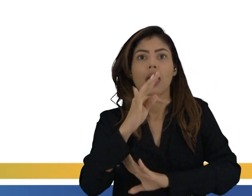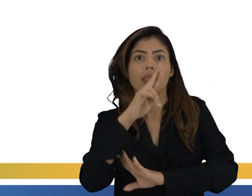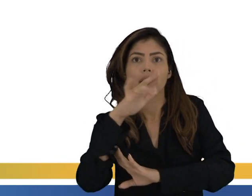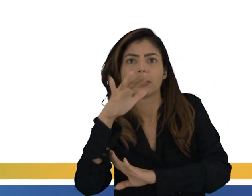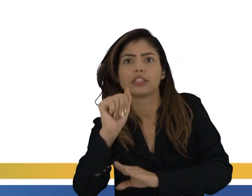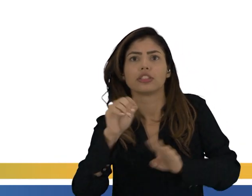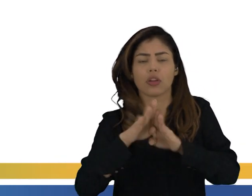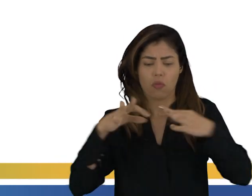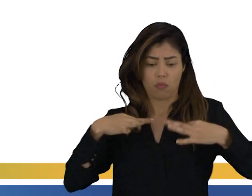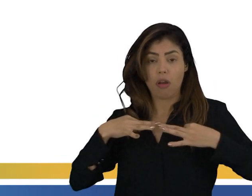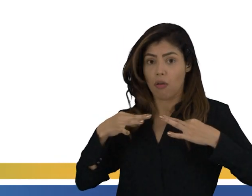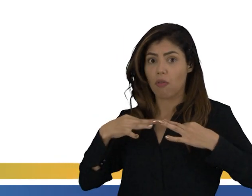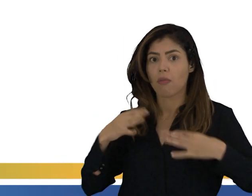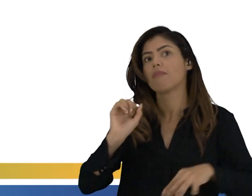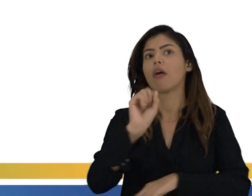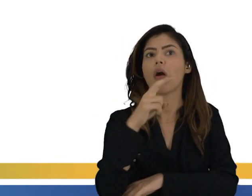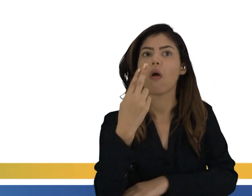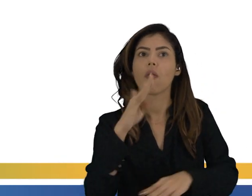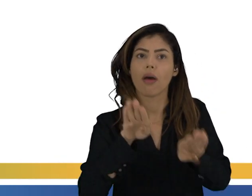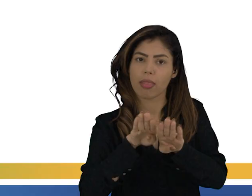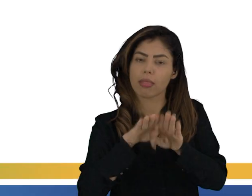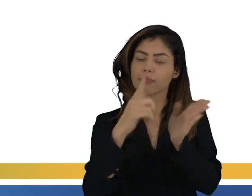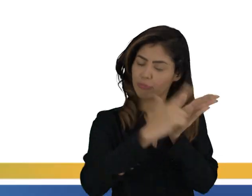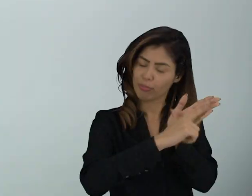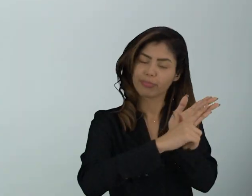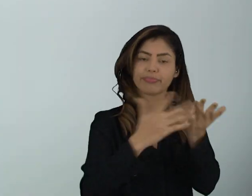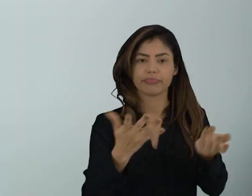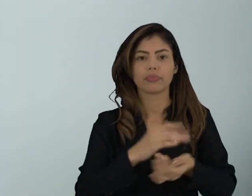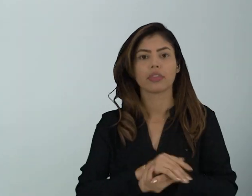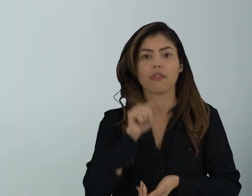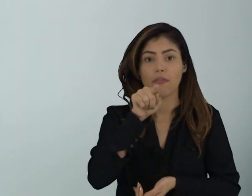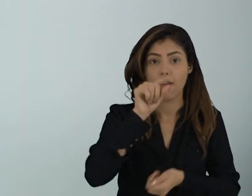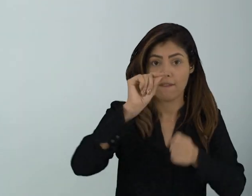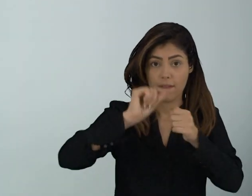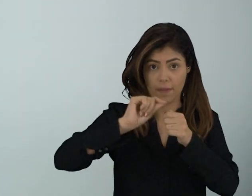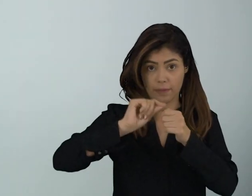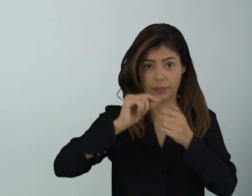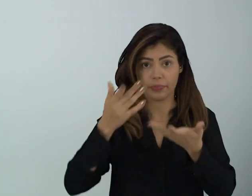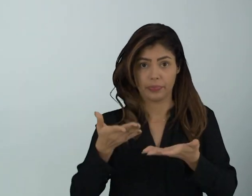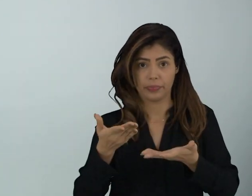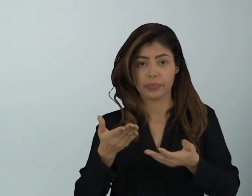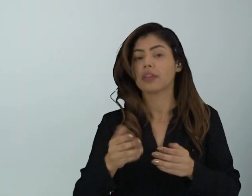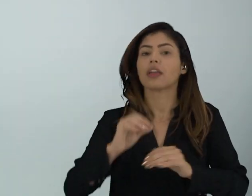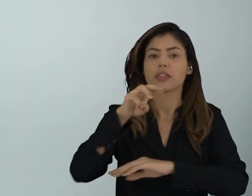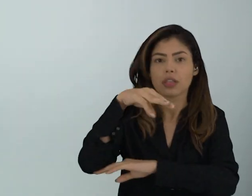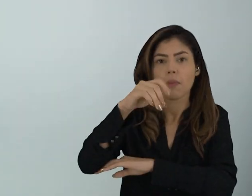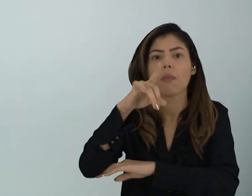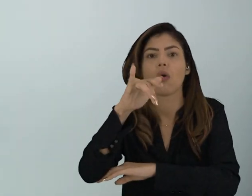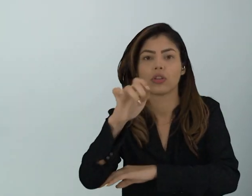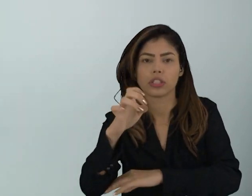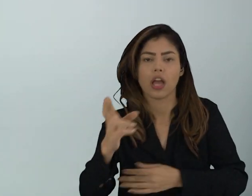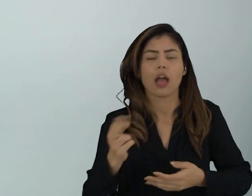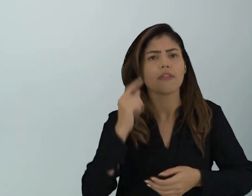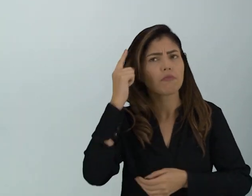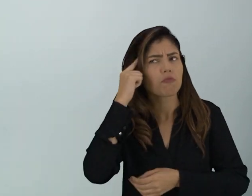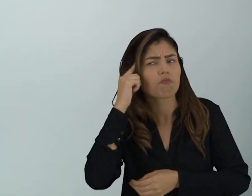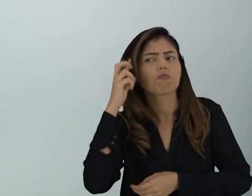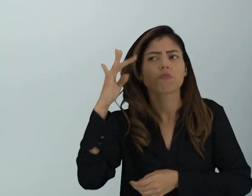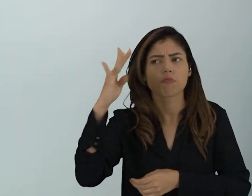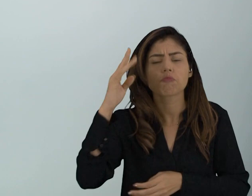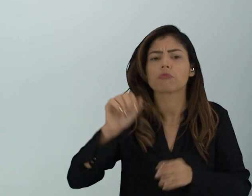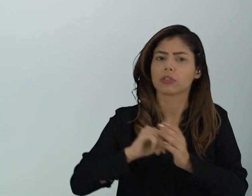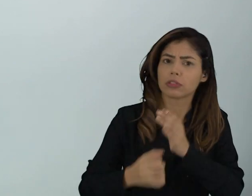tecido, uma roupa ou até mesmo no papel. Então, você vai fazer esse molde, vai criar o desenho que você